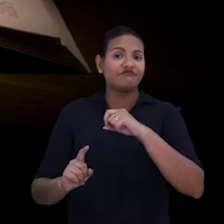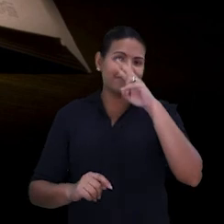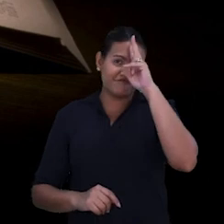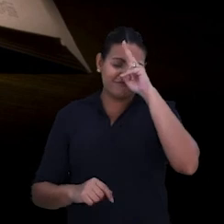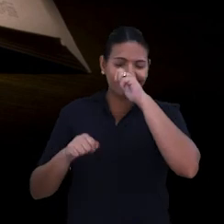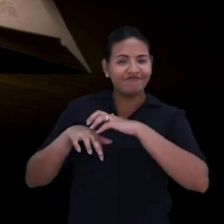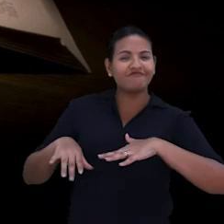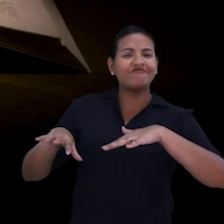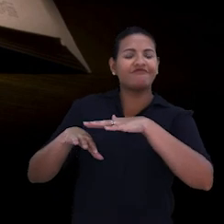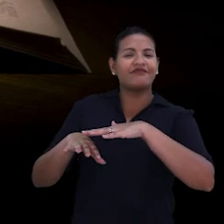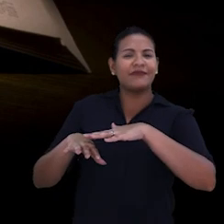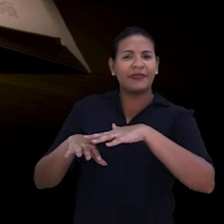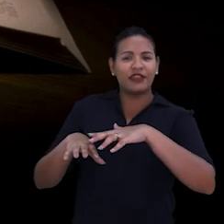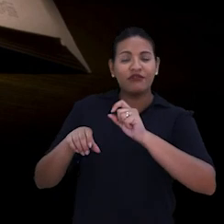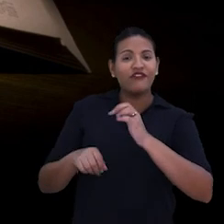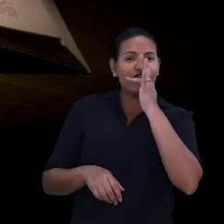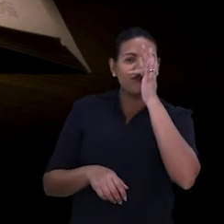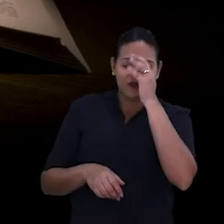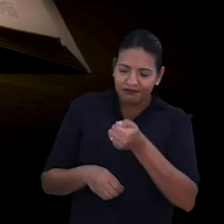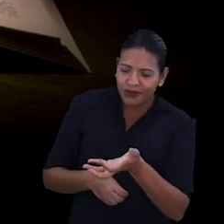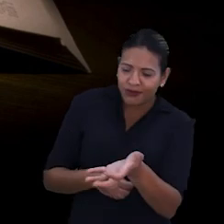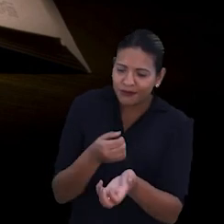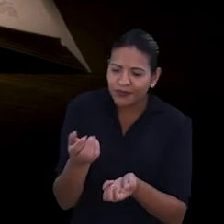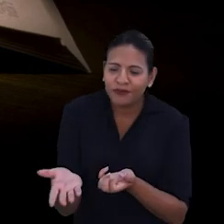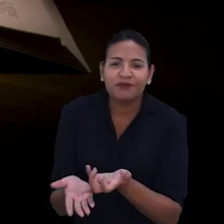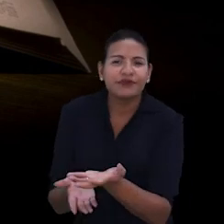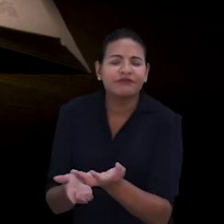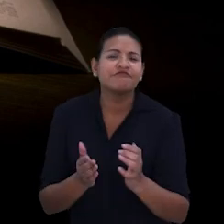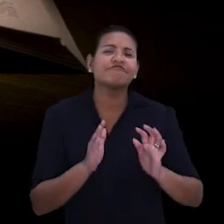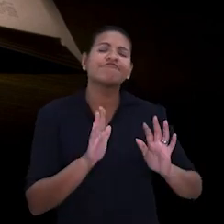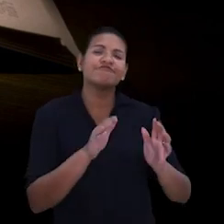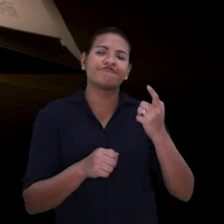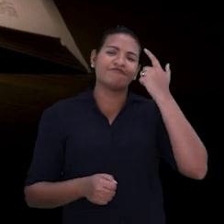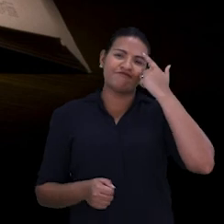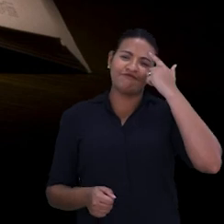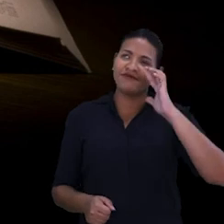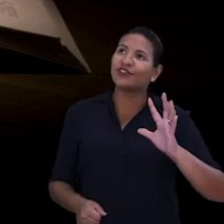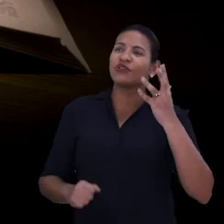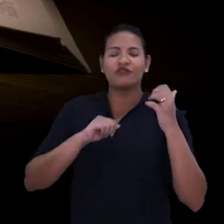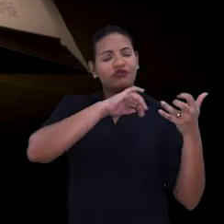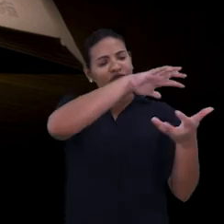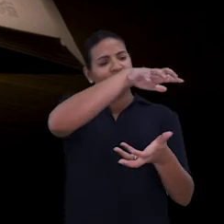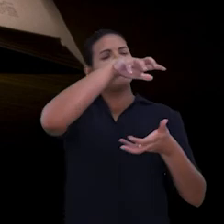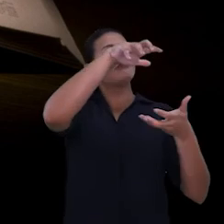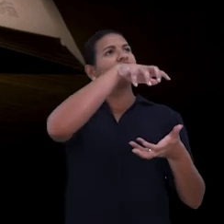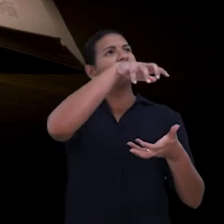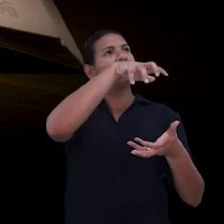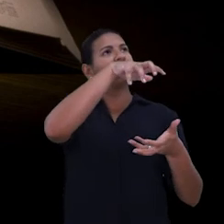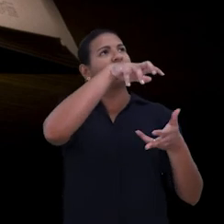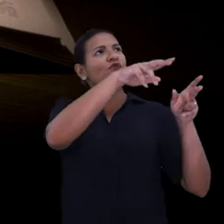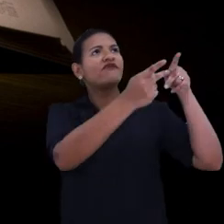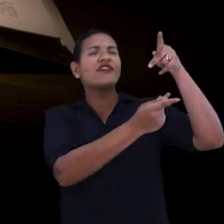Enquanto isso, os planetas assumem os lugares que lhes competem, na ordem do universo, neste universo de enigmas